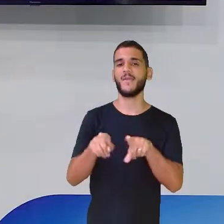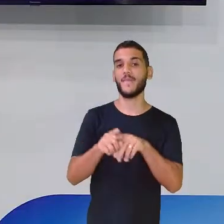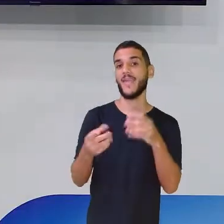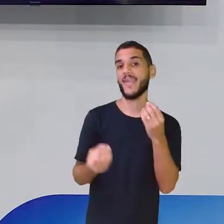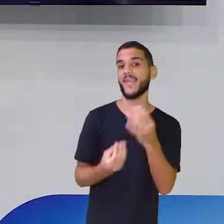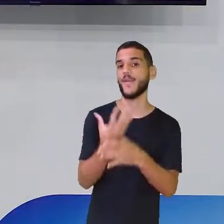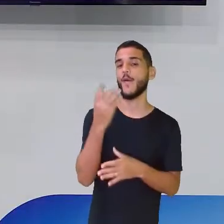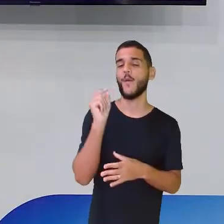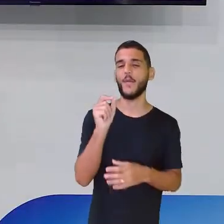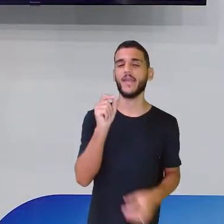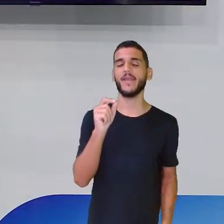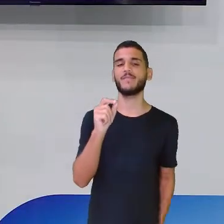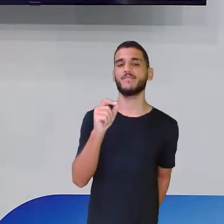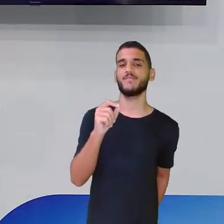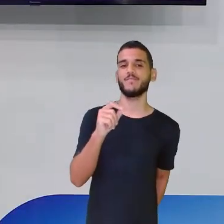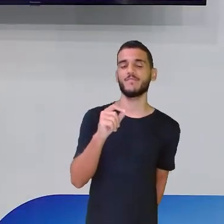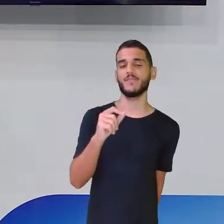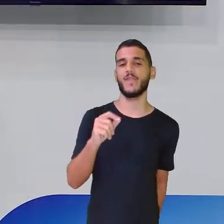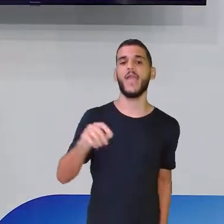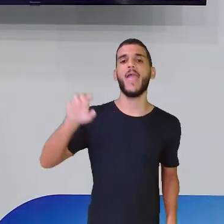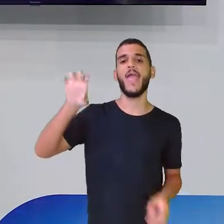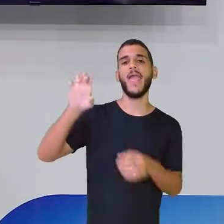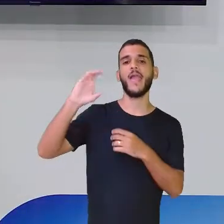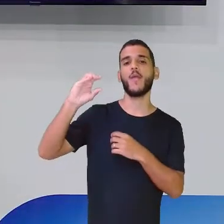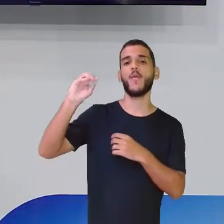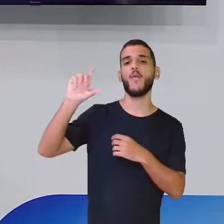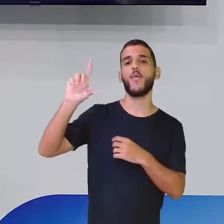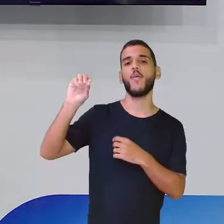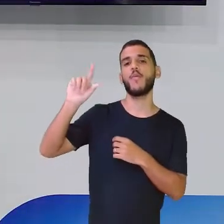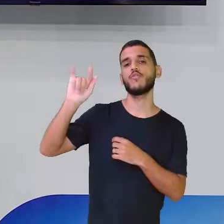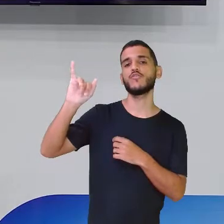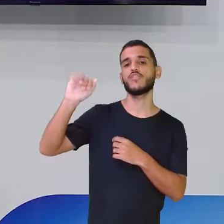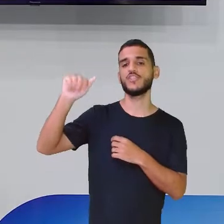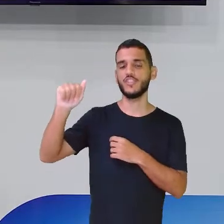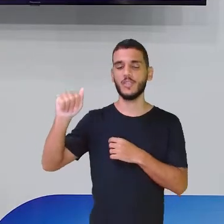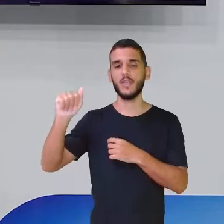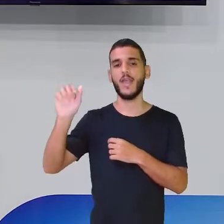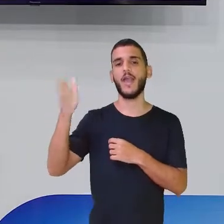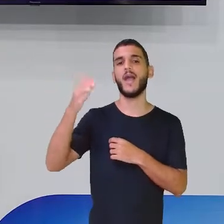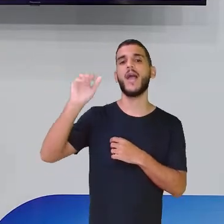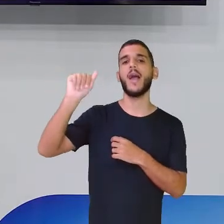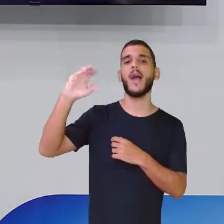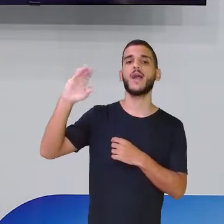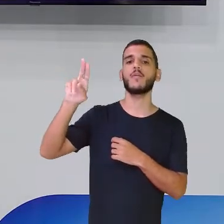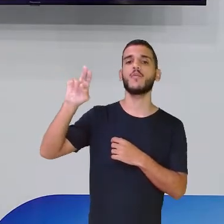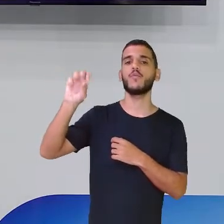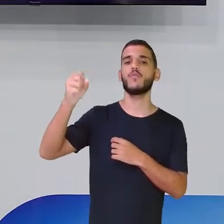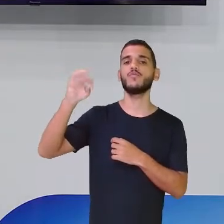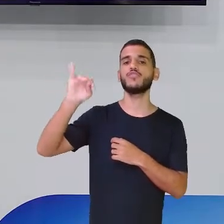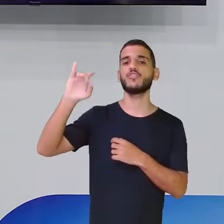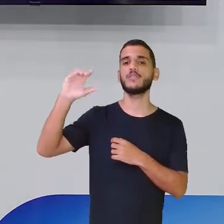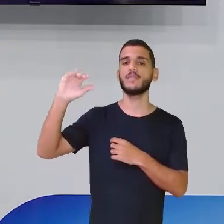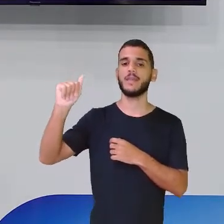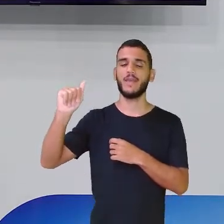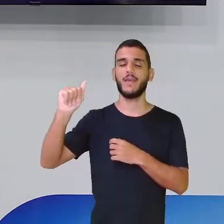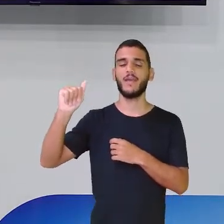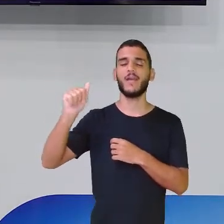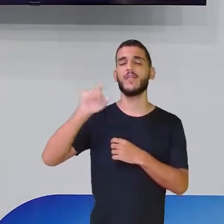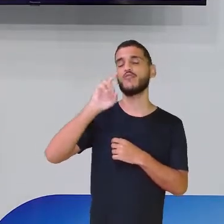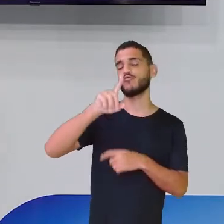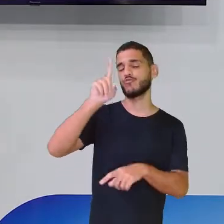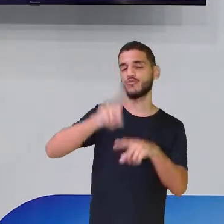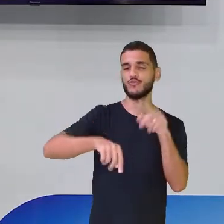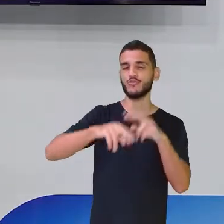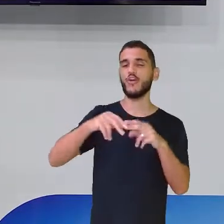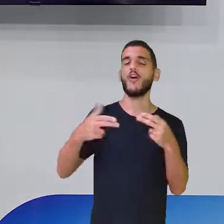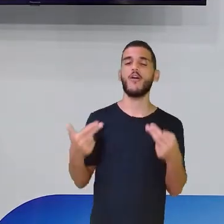ecologia acústica. A ecologia não só material, né? Uma vez que